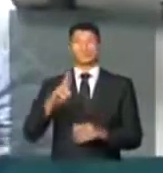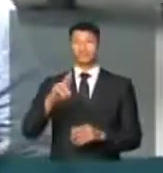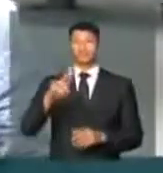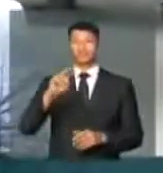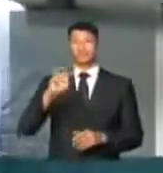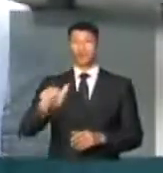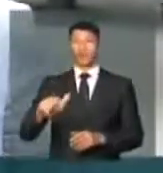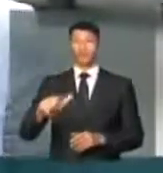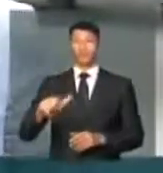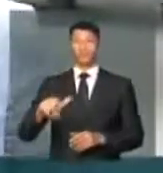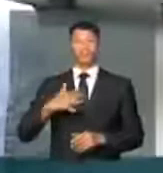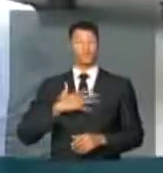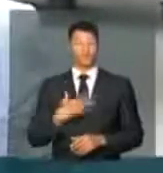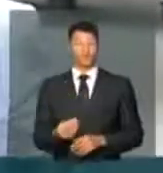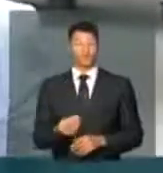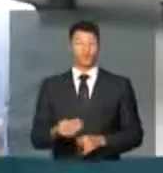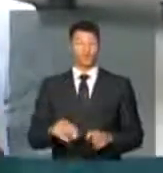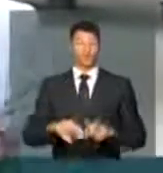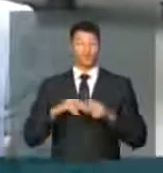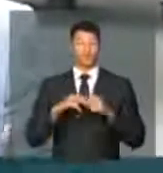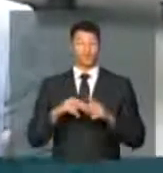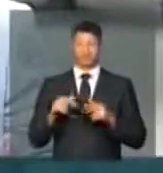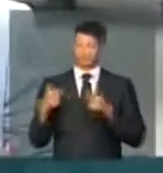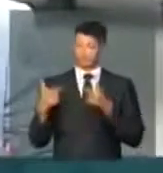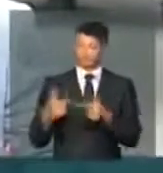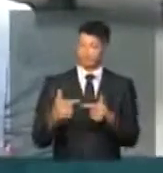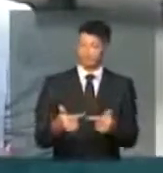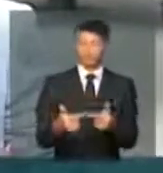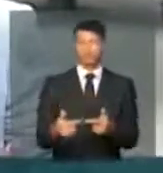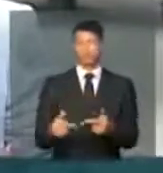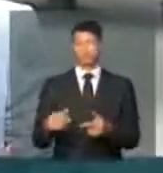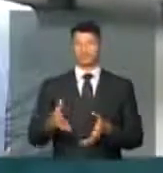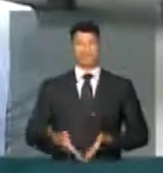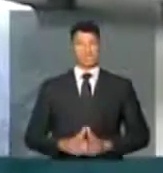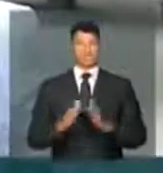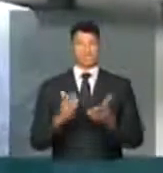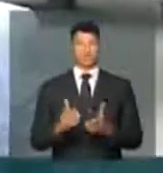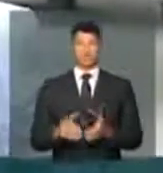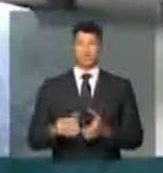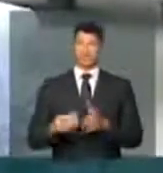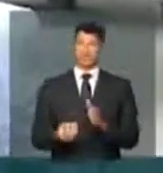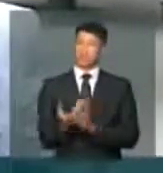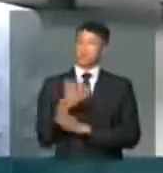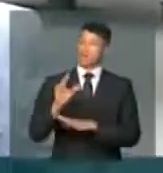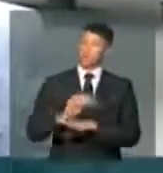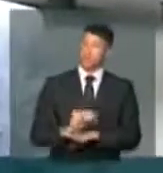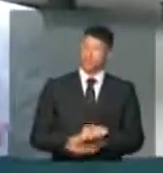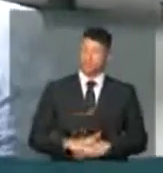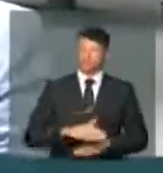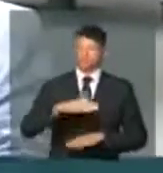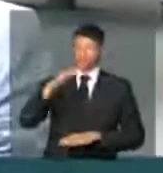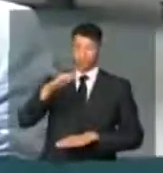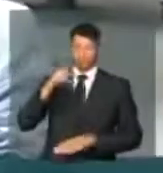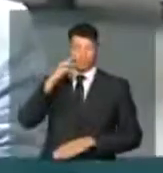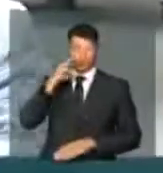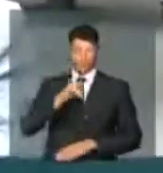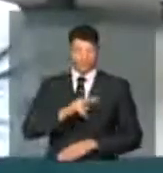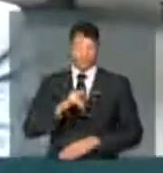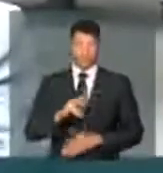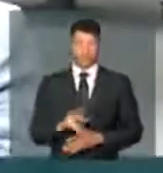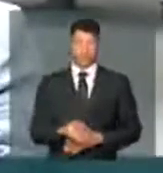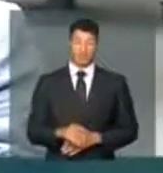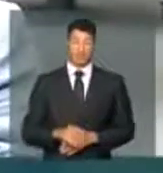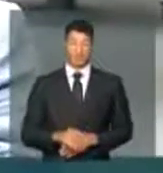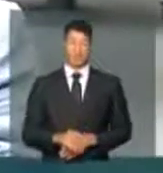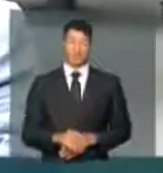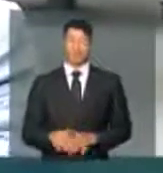mundo, um filho pelo qual lutou tanto para criá-lo, para vê-lo